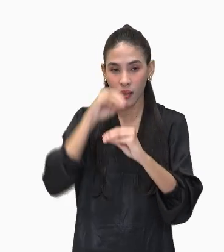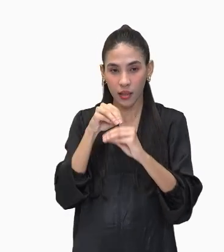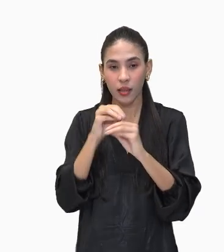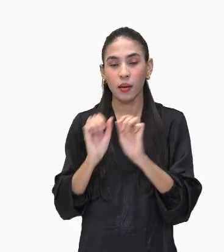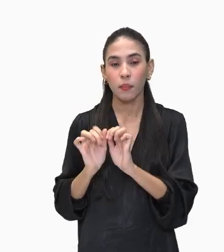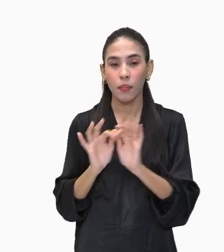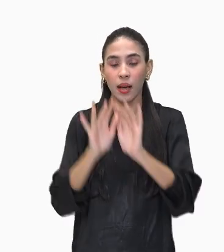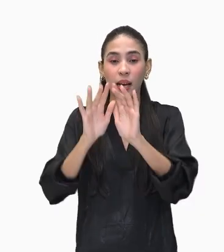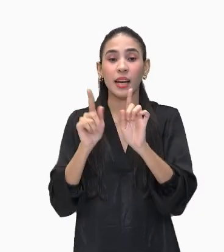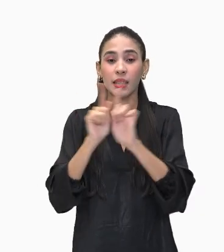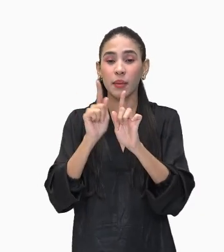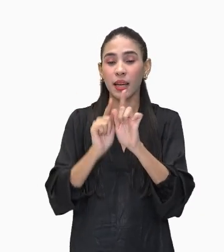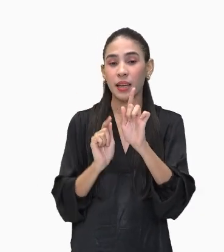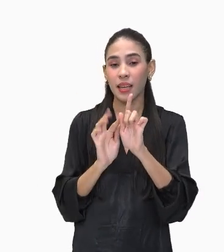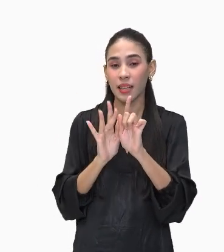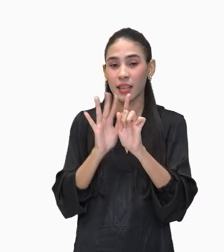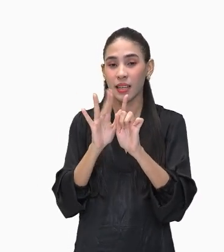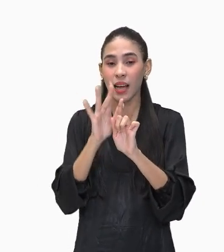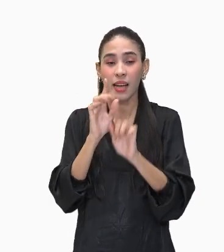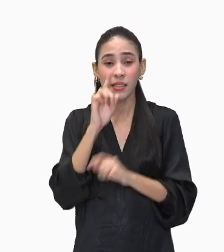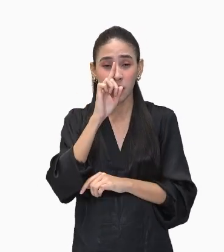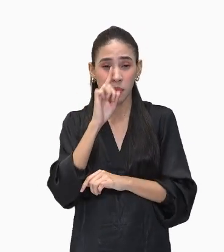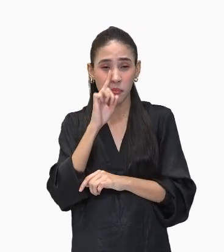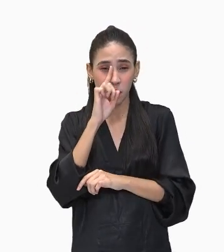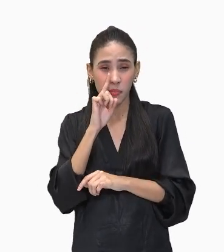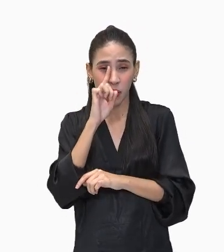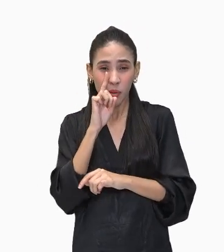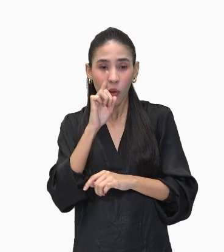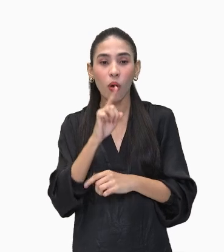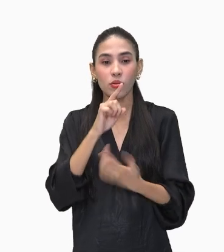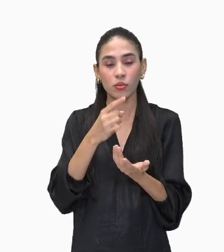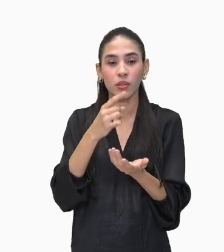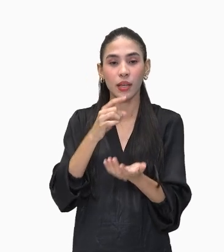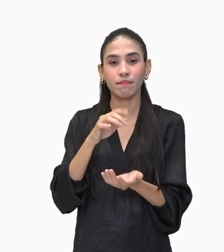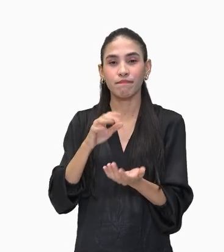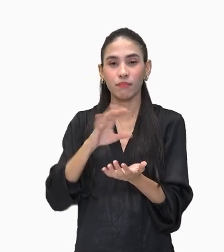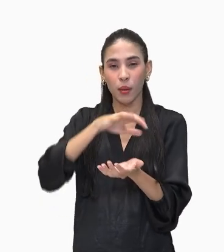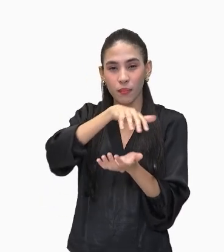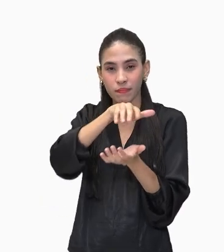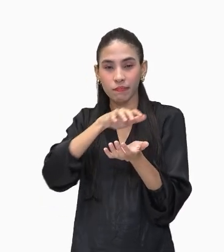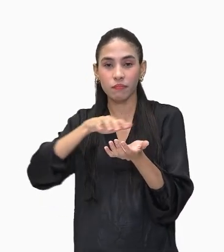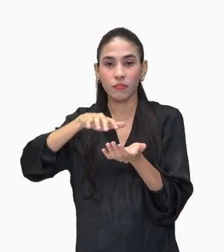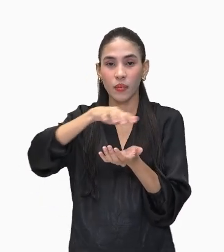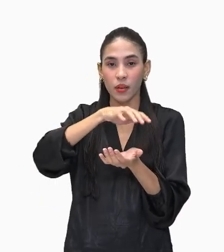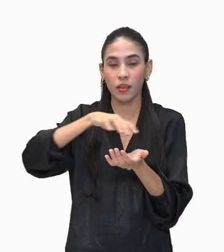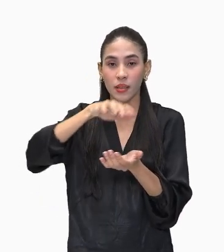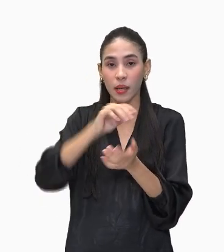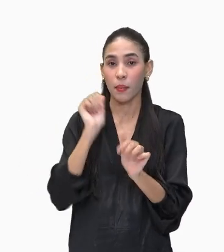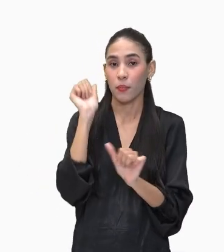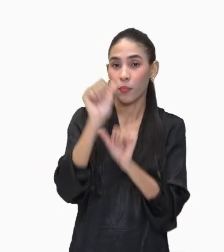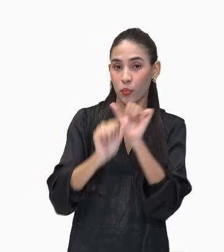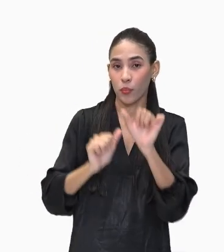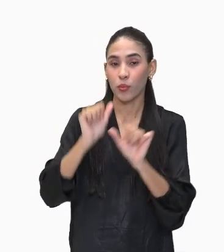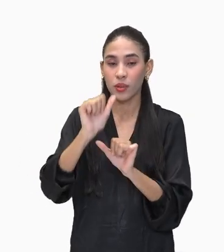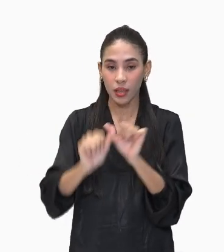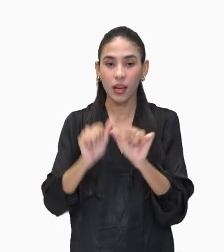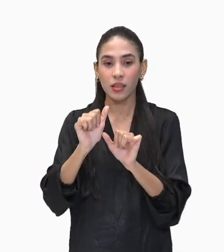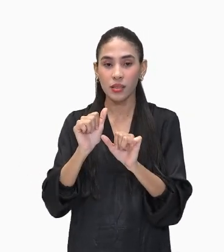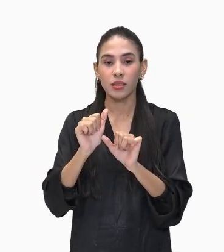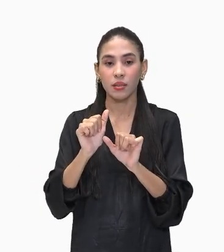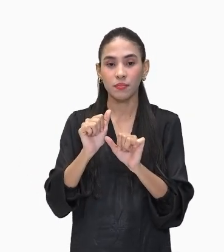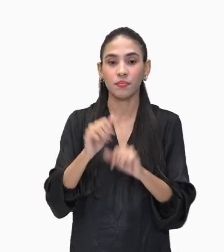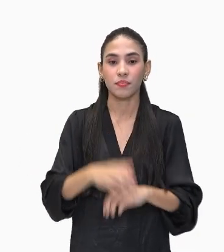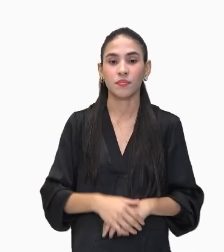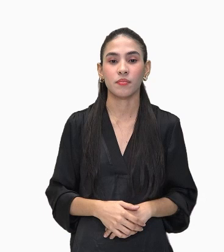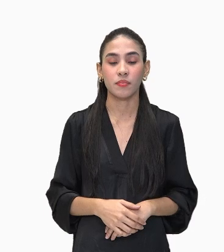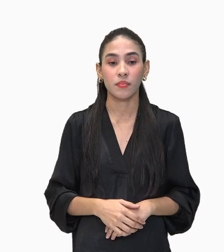gases tóxicos que se concentram na atmosfera terrestre, né, e ela vem alterar as características físicos-químicas. Então,